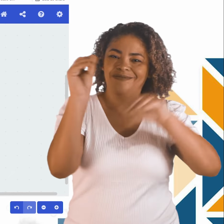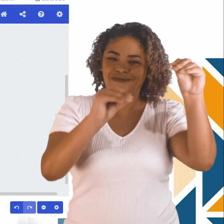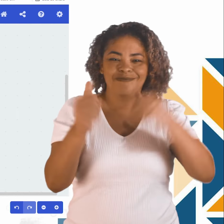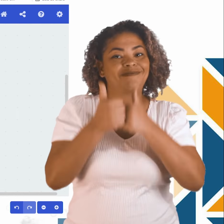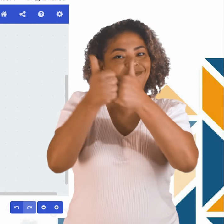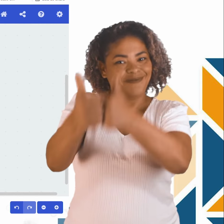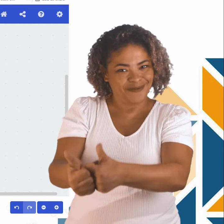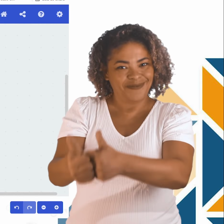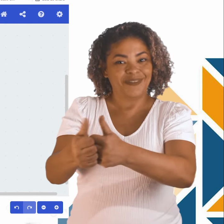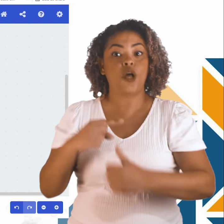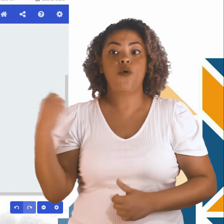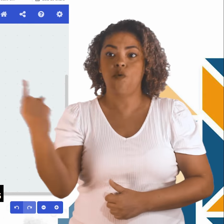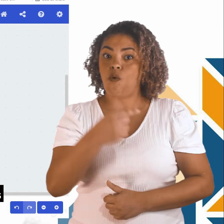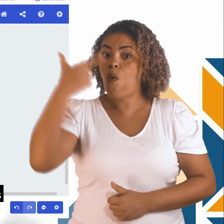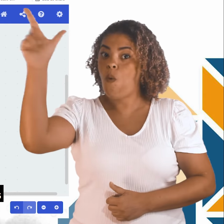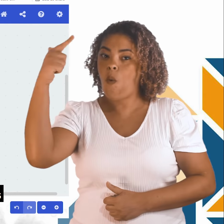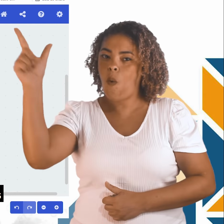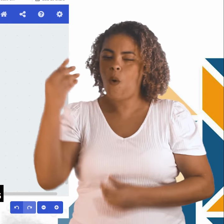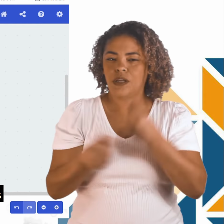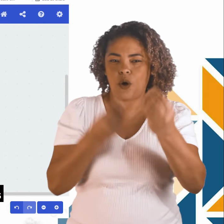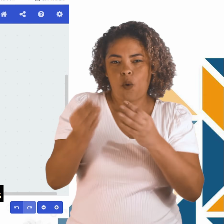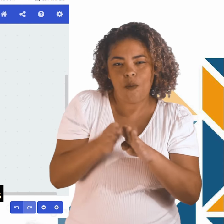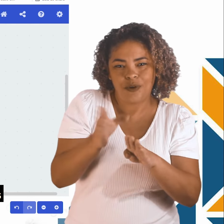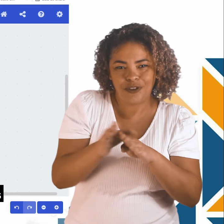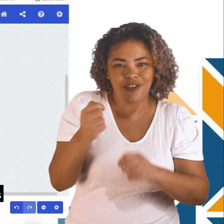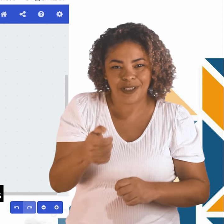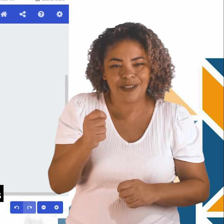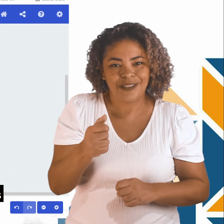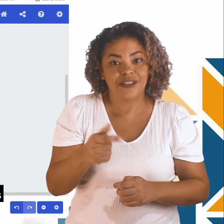continuem ligados nas nossas postagens, que vamos por aqui